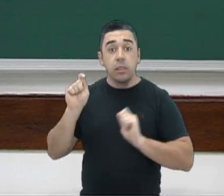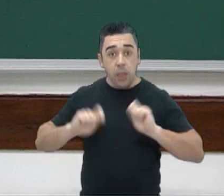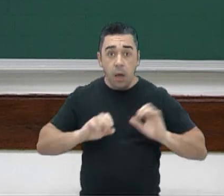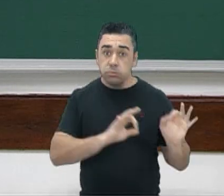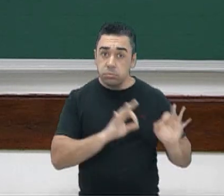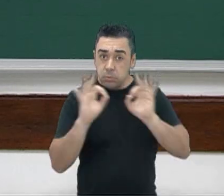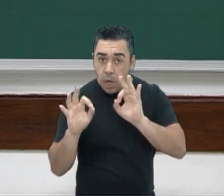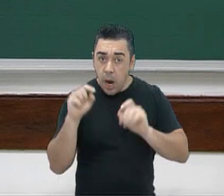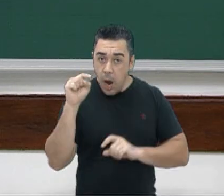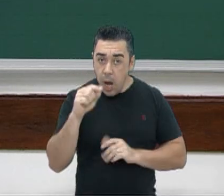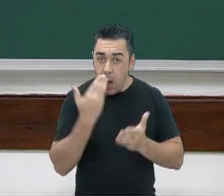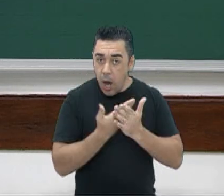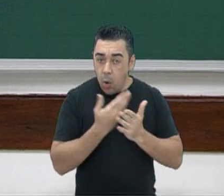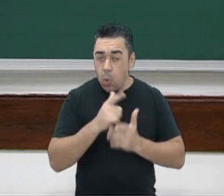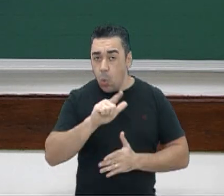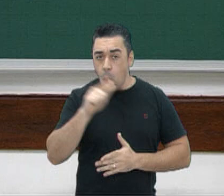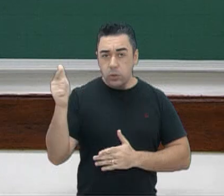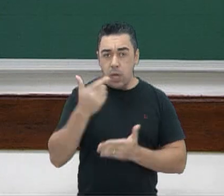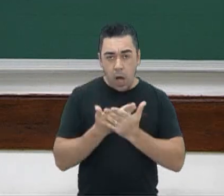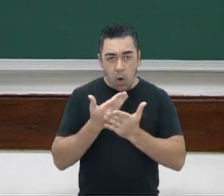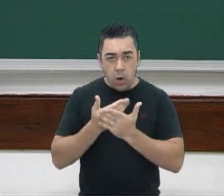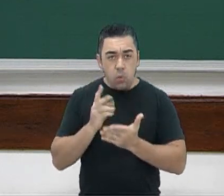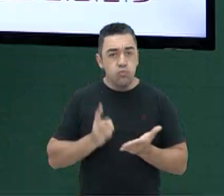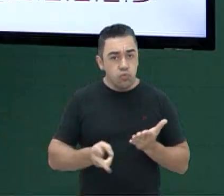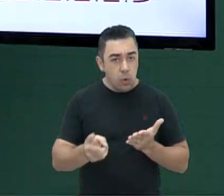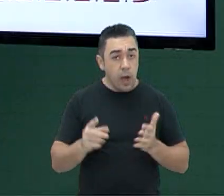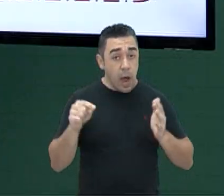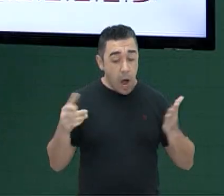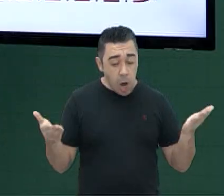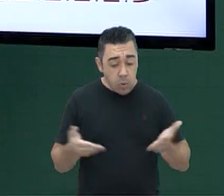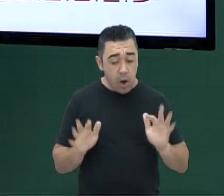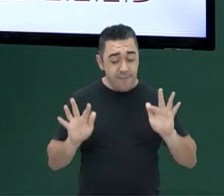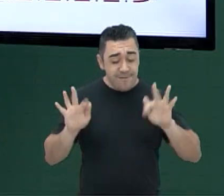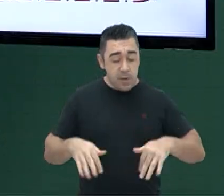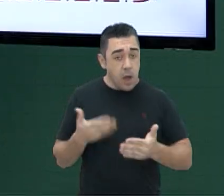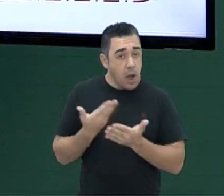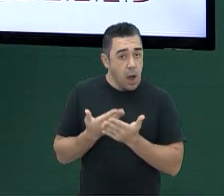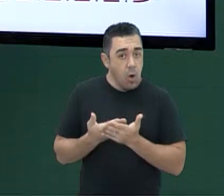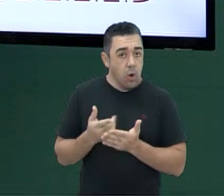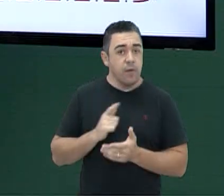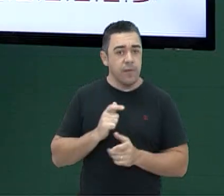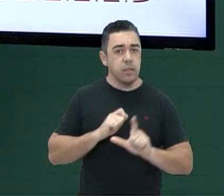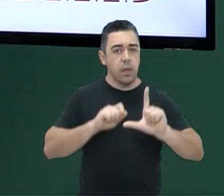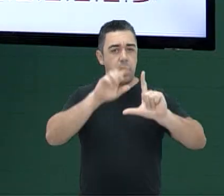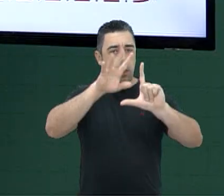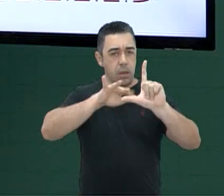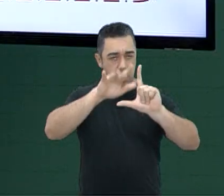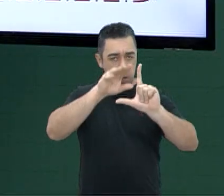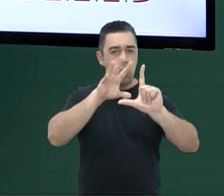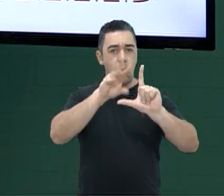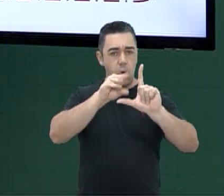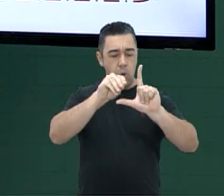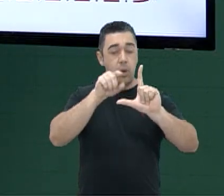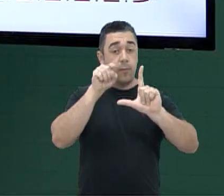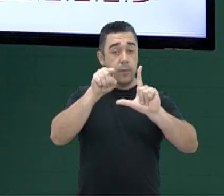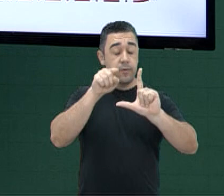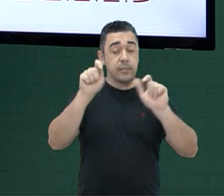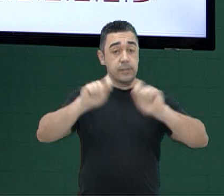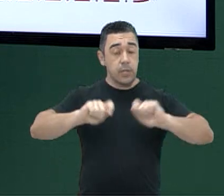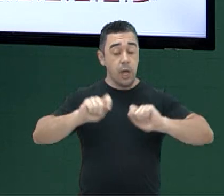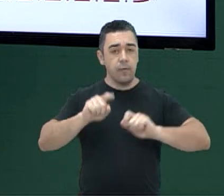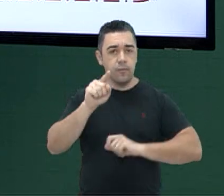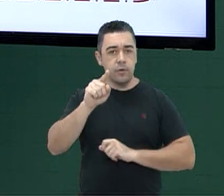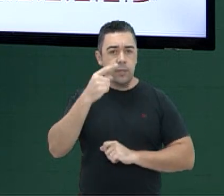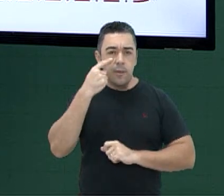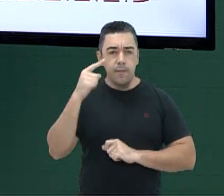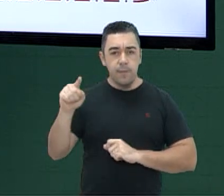aula acessando o canal Aula Paraná, que no final dessa aula vai ficar na tela um QR Code que vai direcionar você